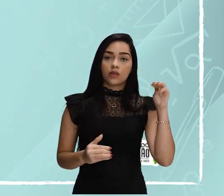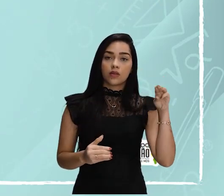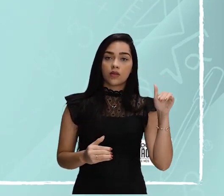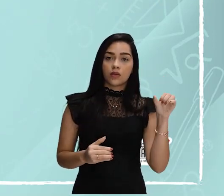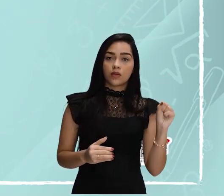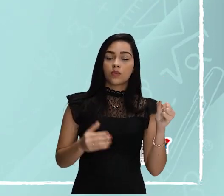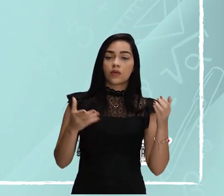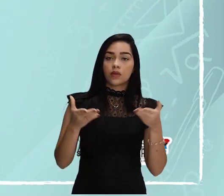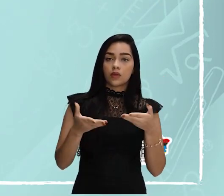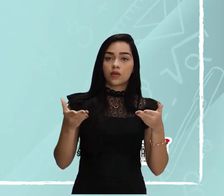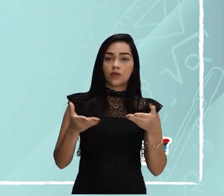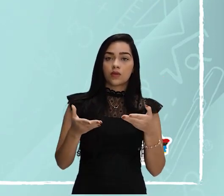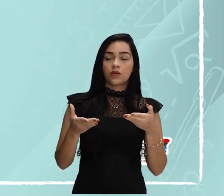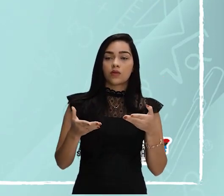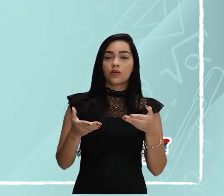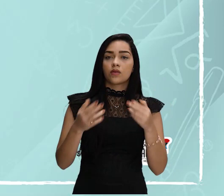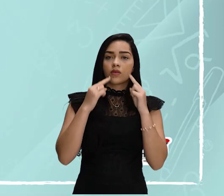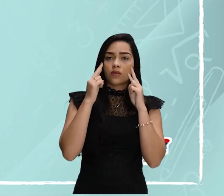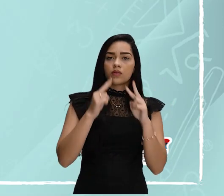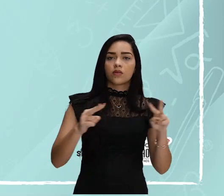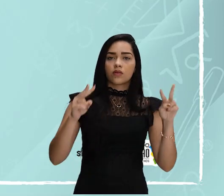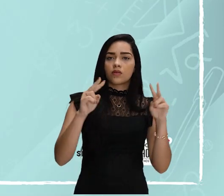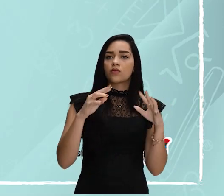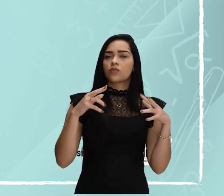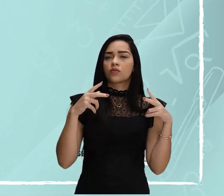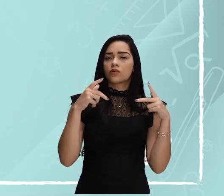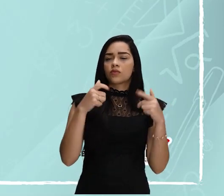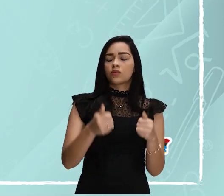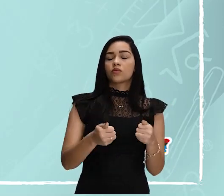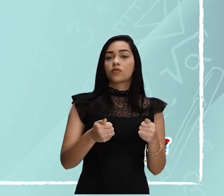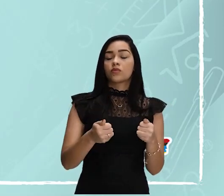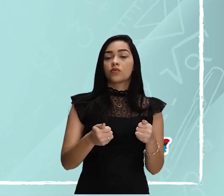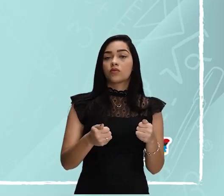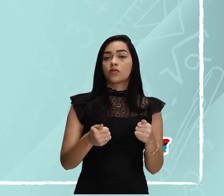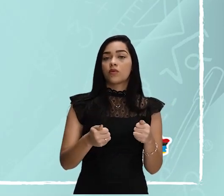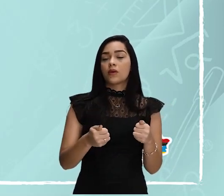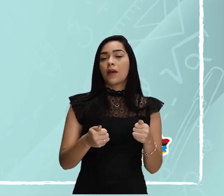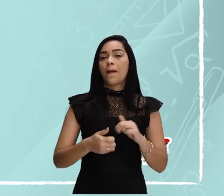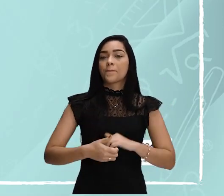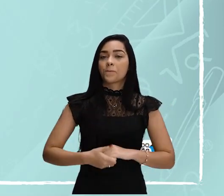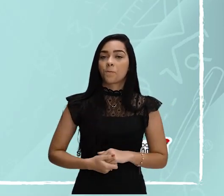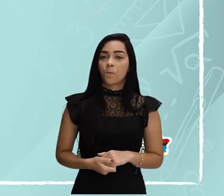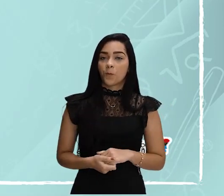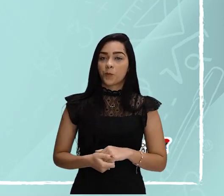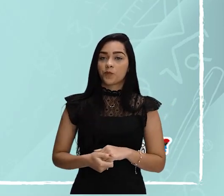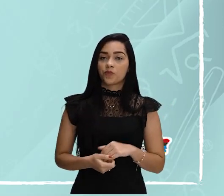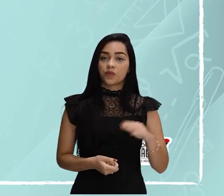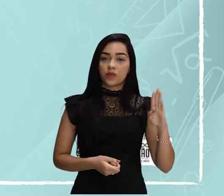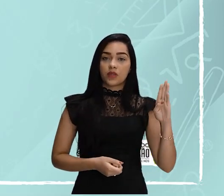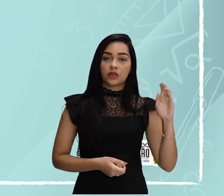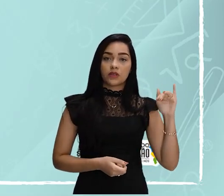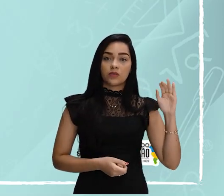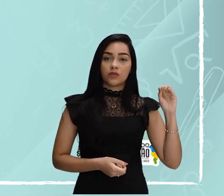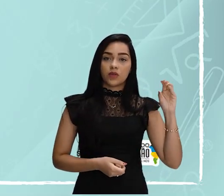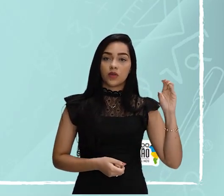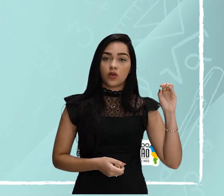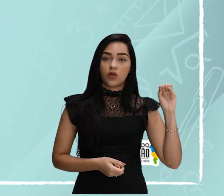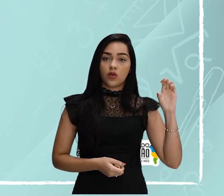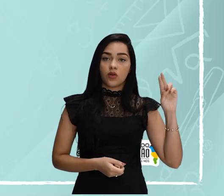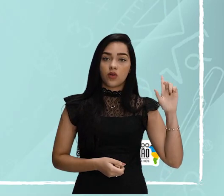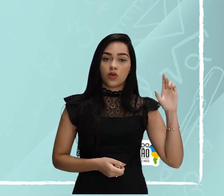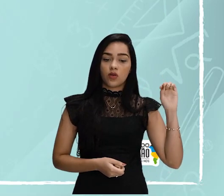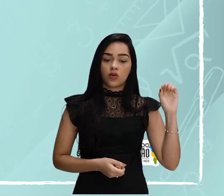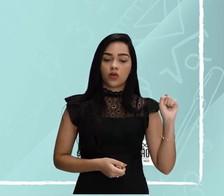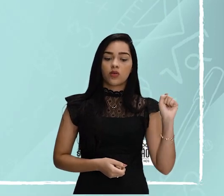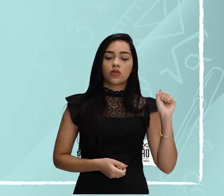E agora, visto assim de maneira bem superficial, esses biócoros ele vai